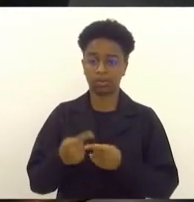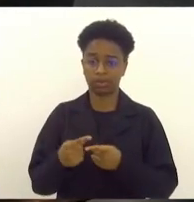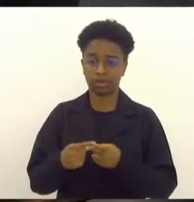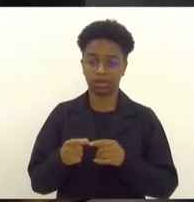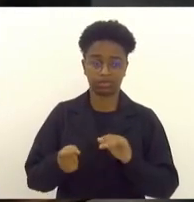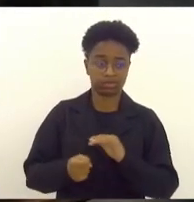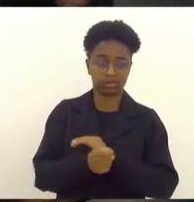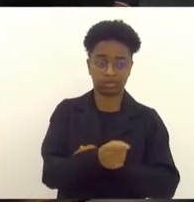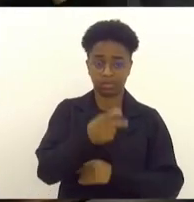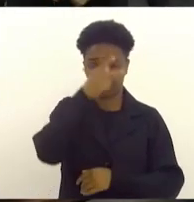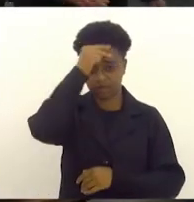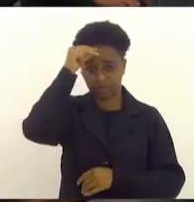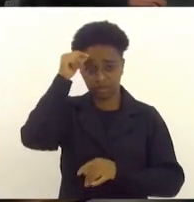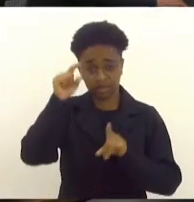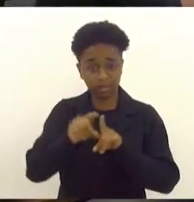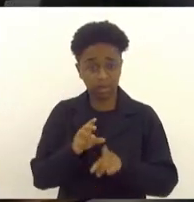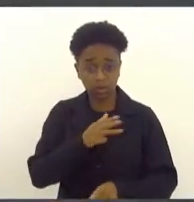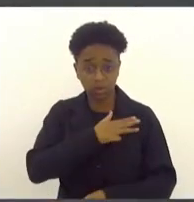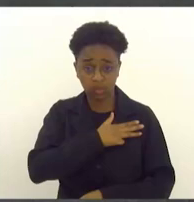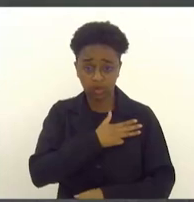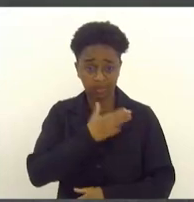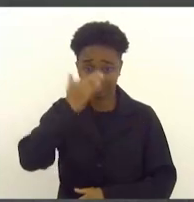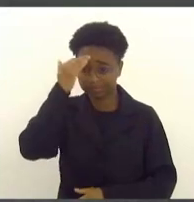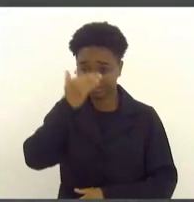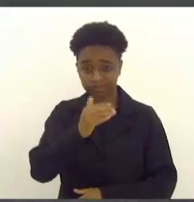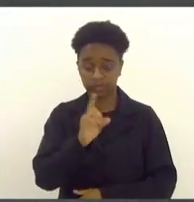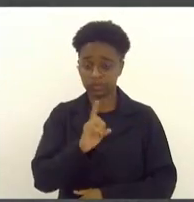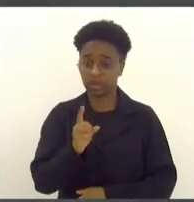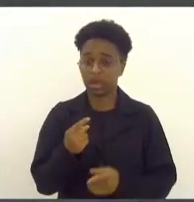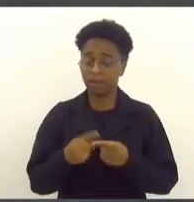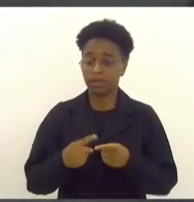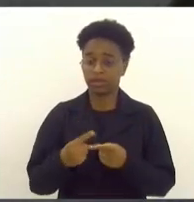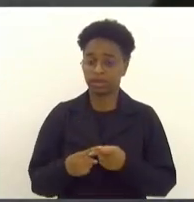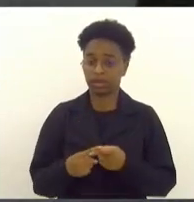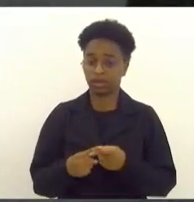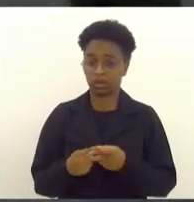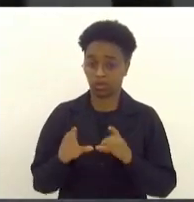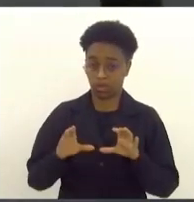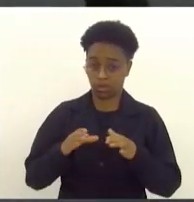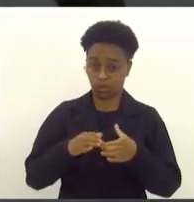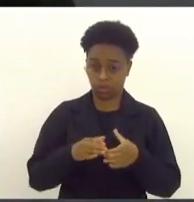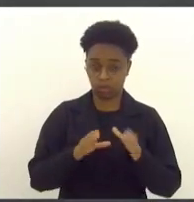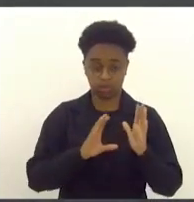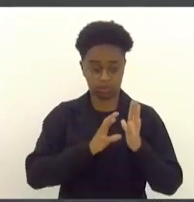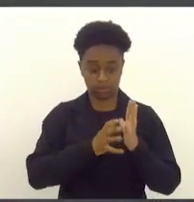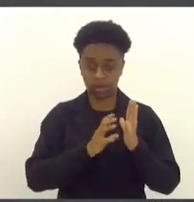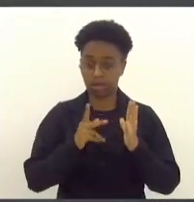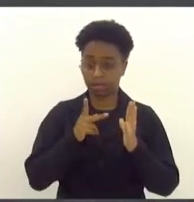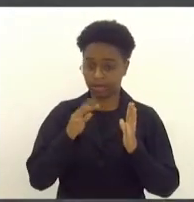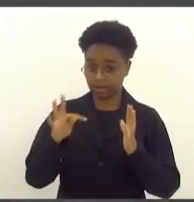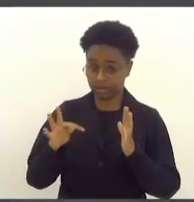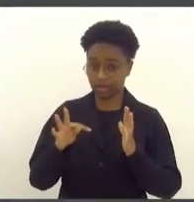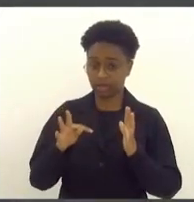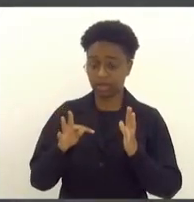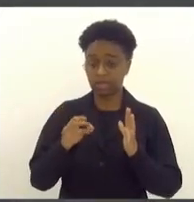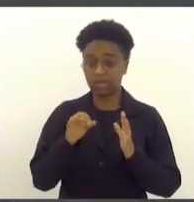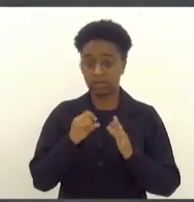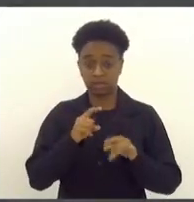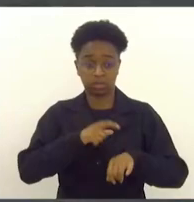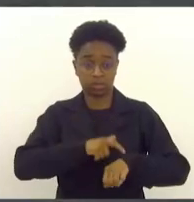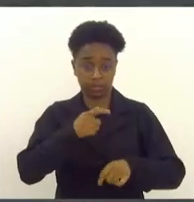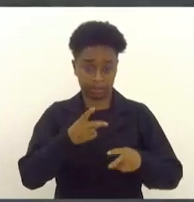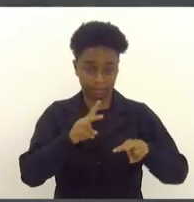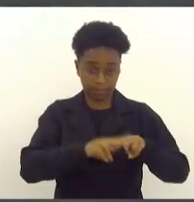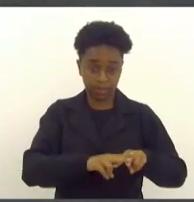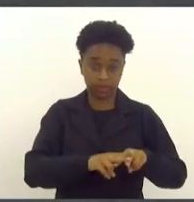prefeito foi De leão com Lula é porque pelo menos os petistas quando o Lula estavam preso eles ficavam lá em Curitiba